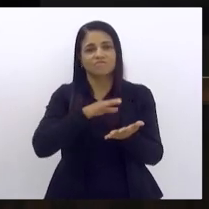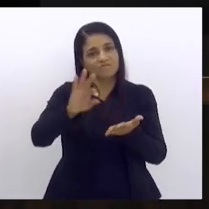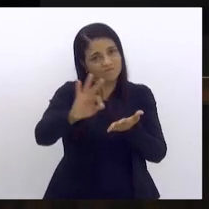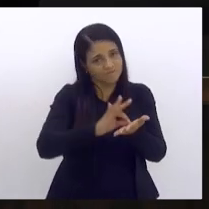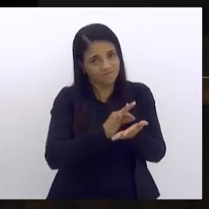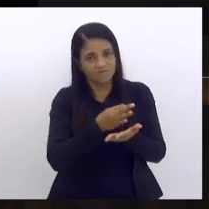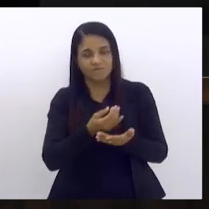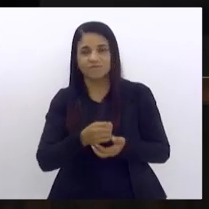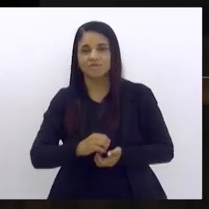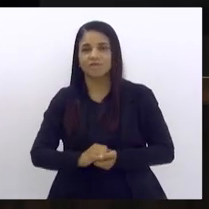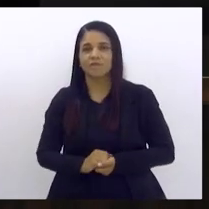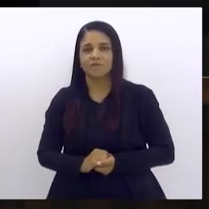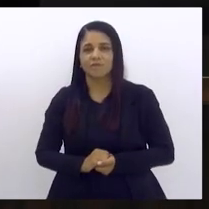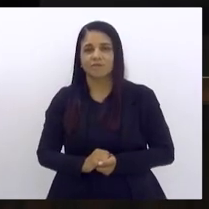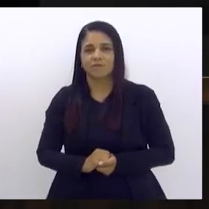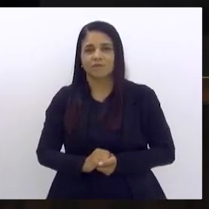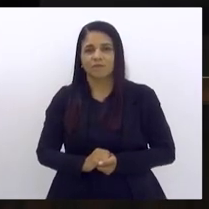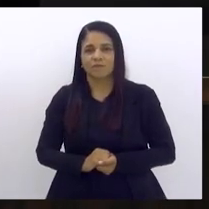promulgação.